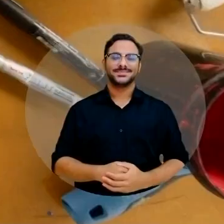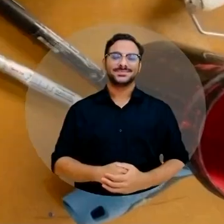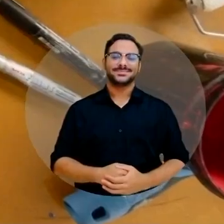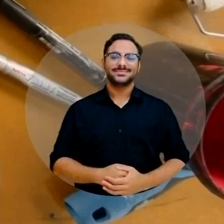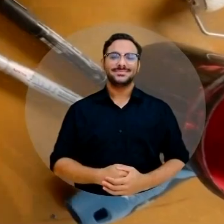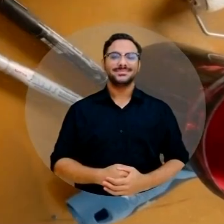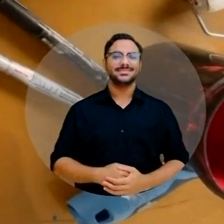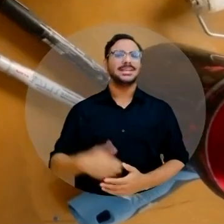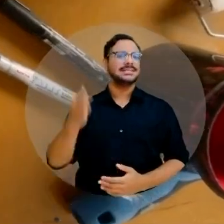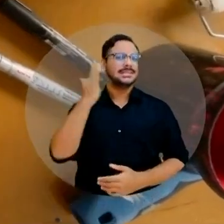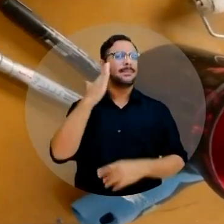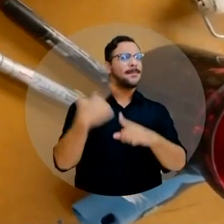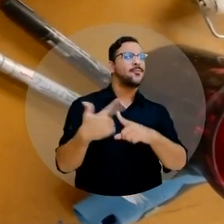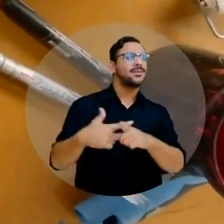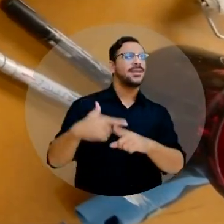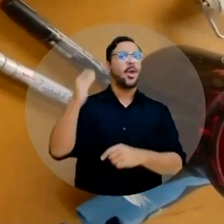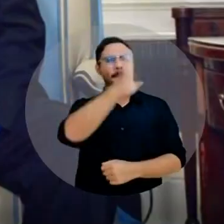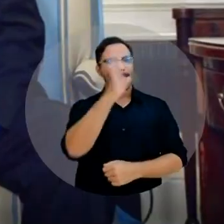isso.